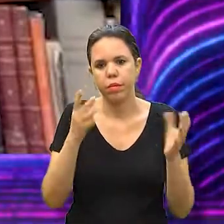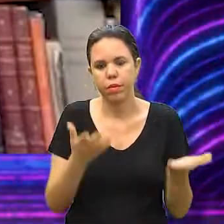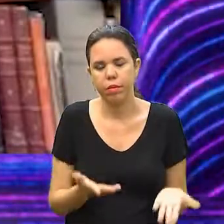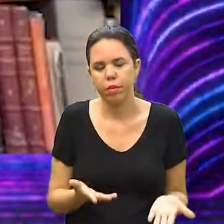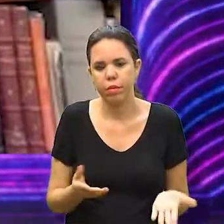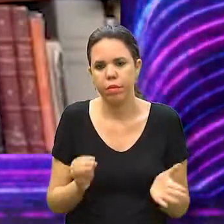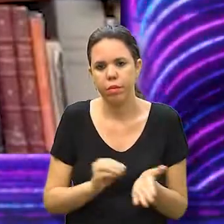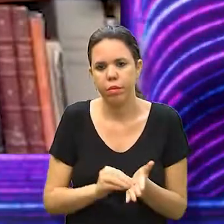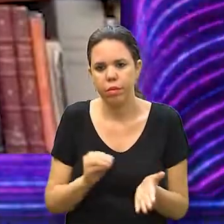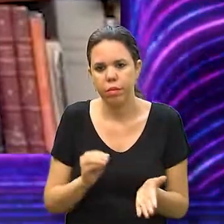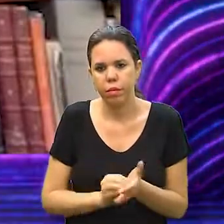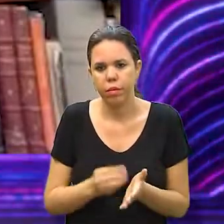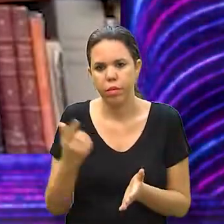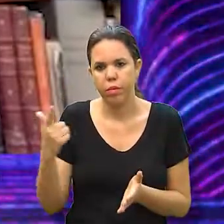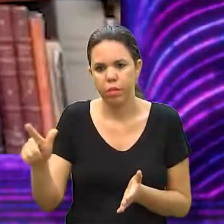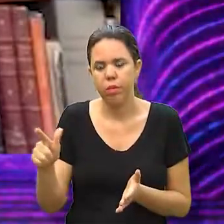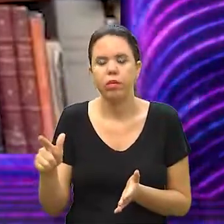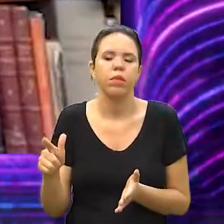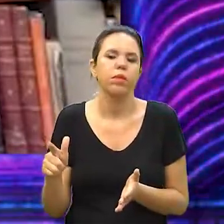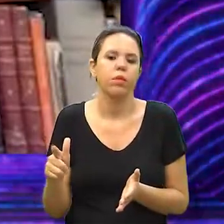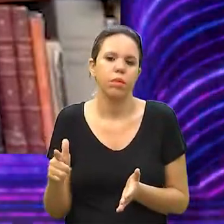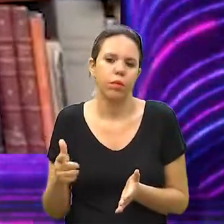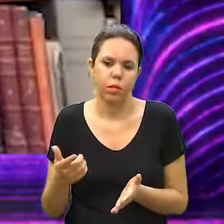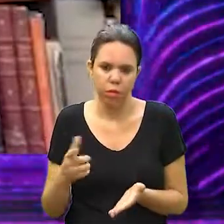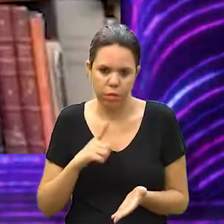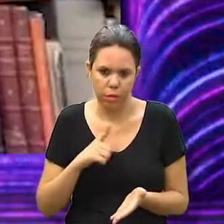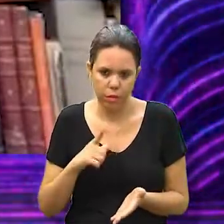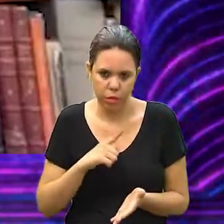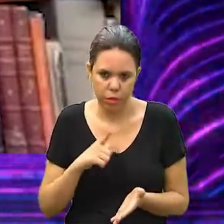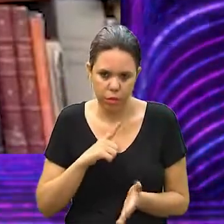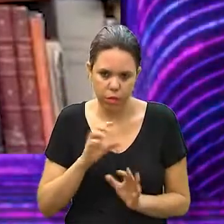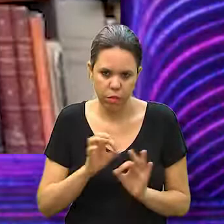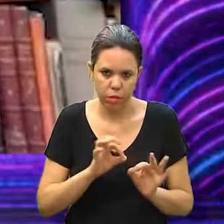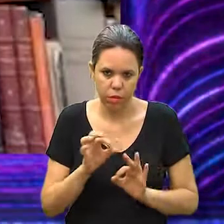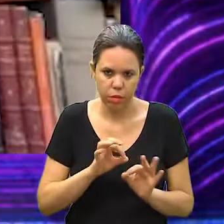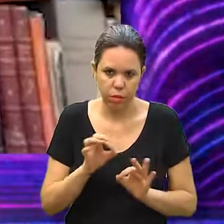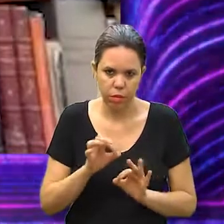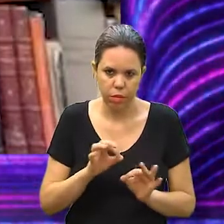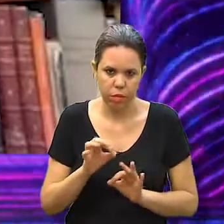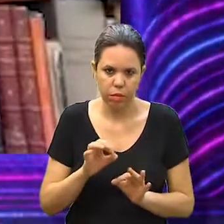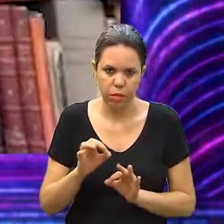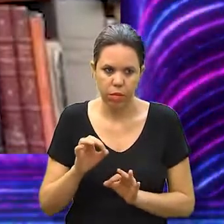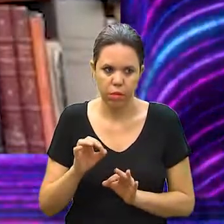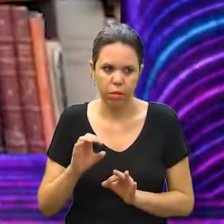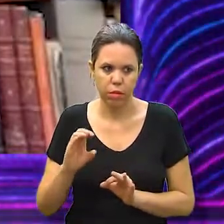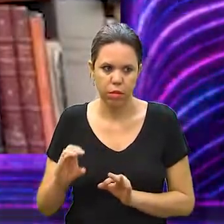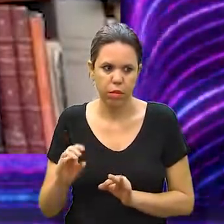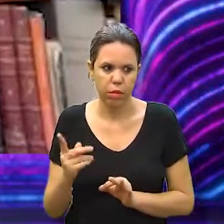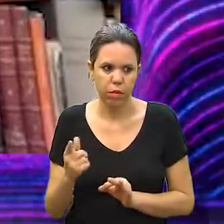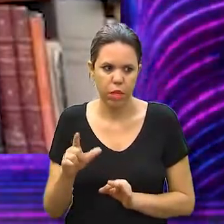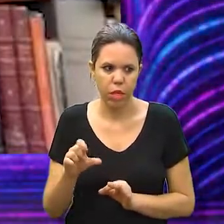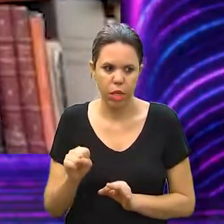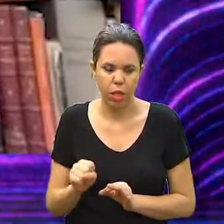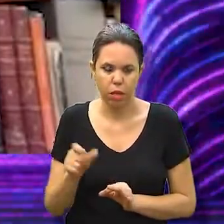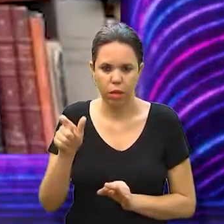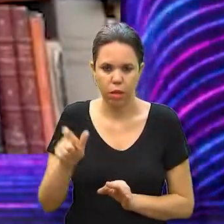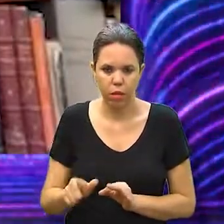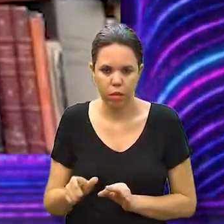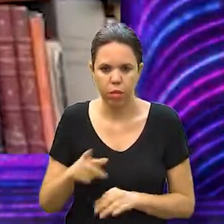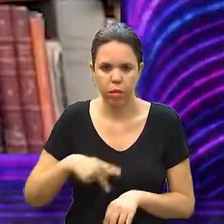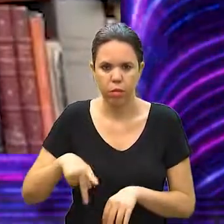na ausência de uma outra classificação, estava sendo chamado provisoriamente de chave dupla onírica. Um cidadão